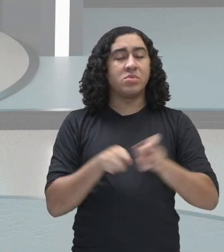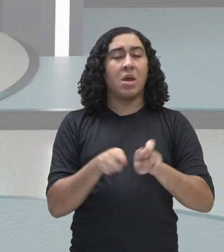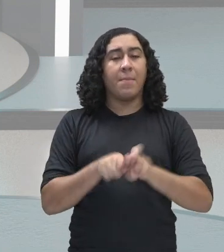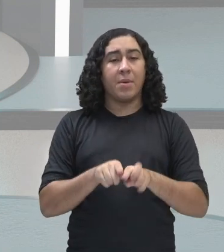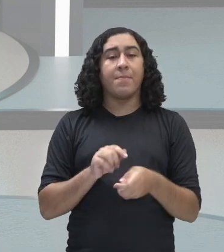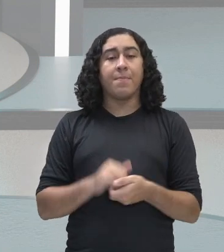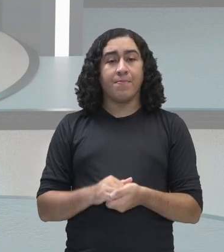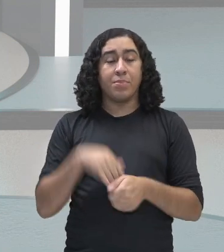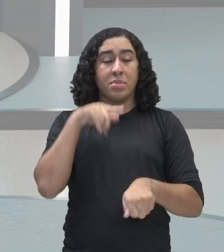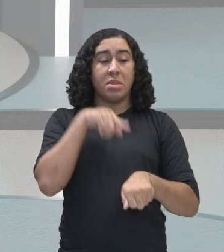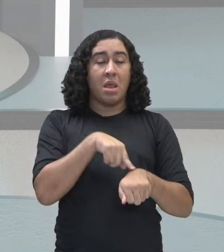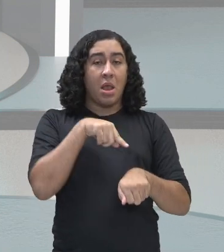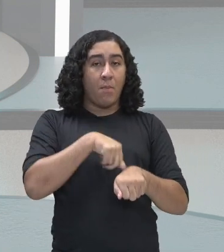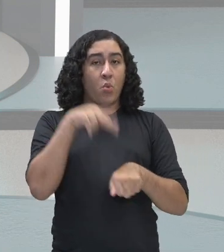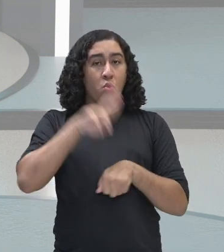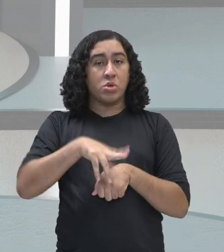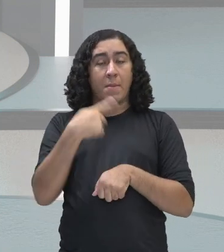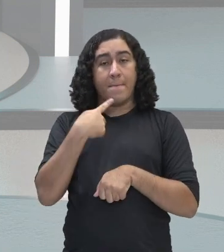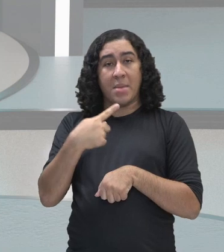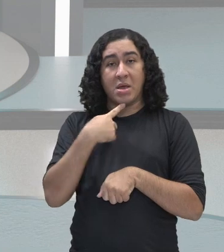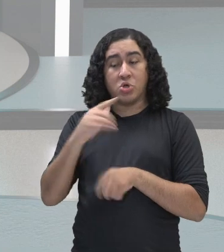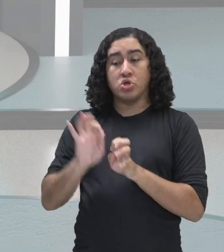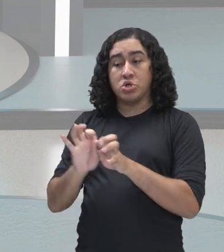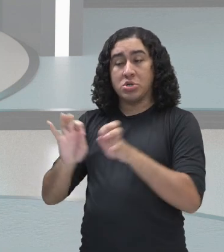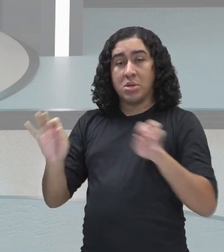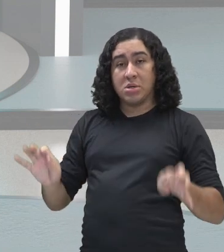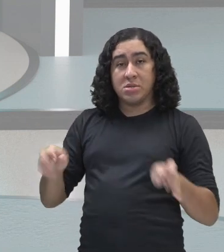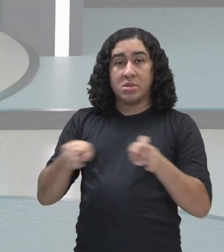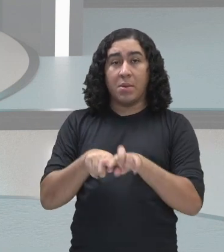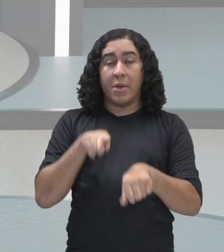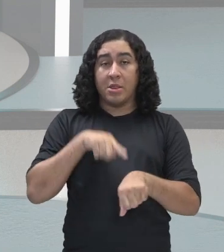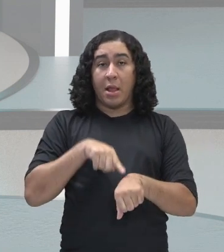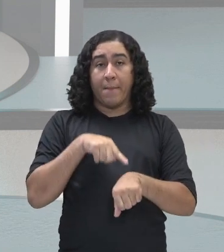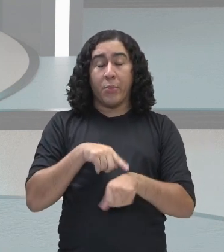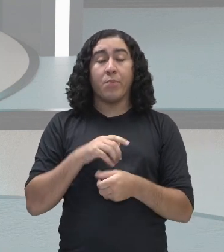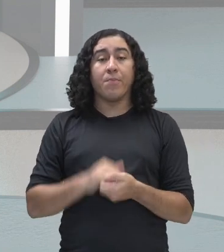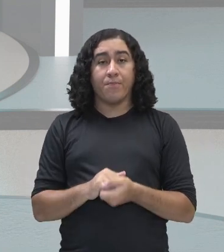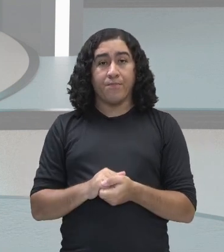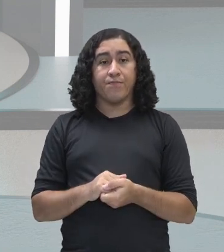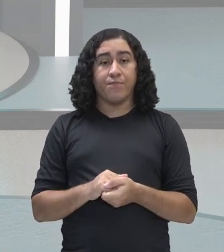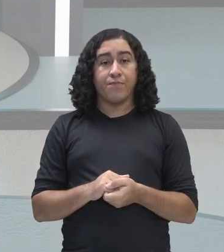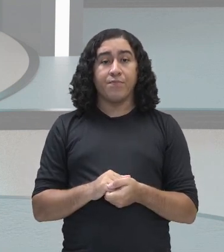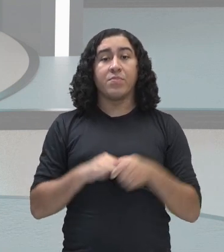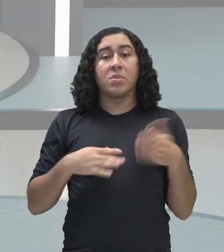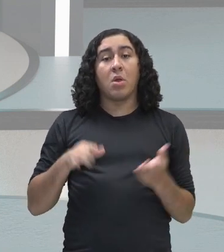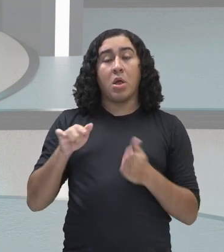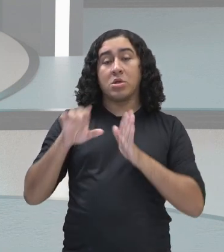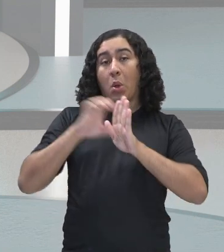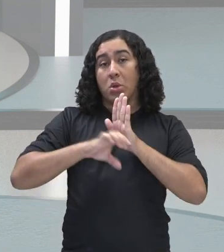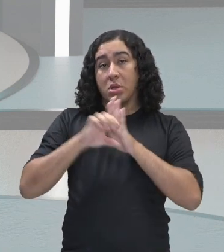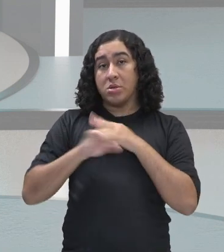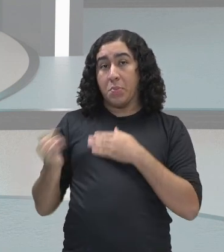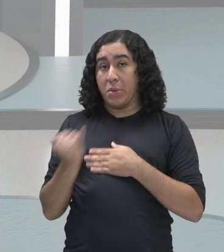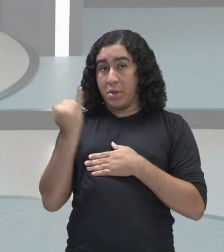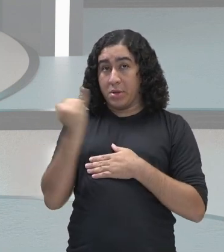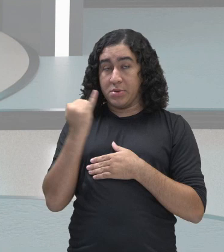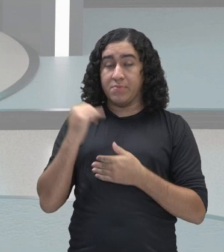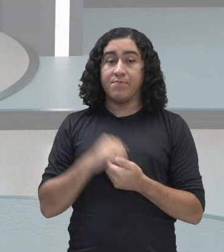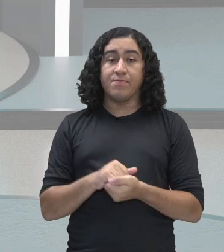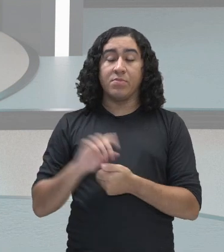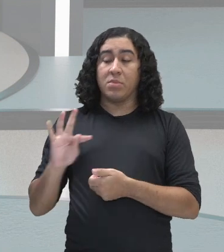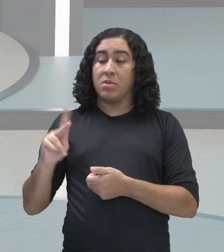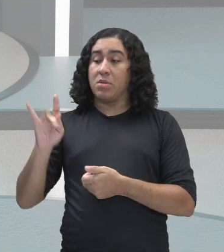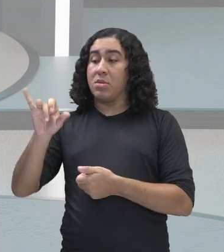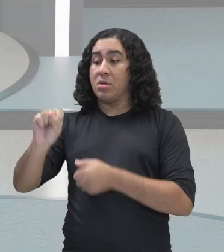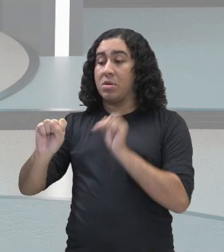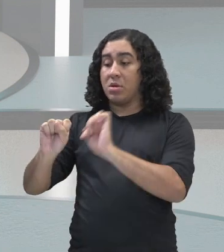ele é utilizado para algo perto, tanto na distância quanto no tempo. Tá? Então, essa definição é importante. This, em língua